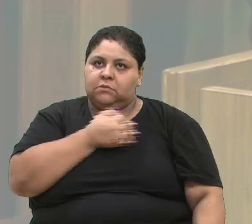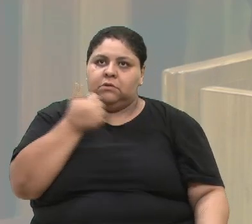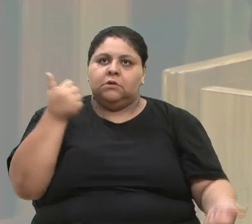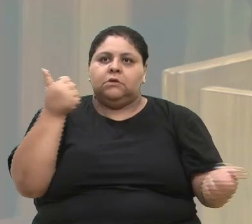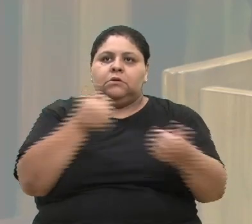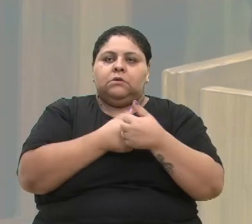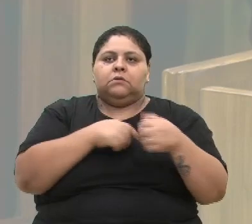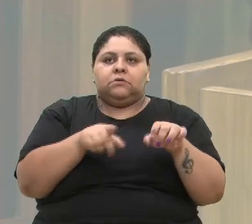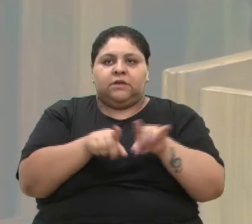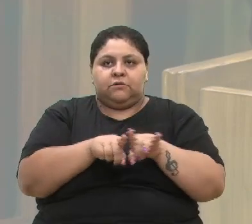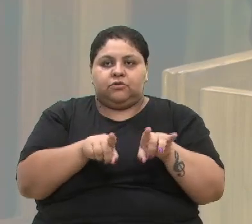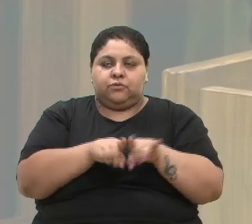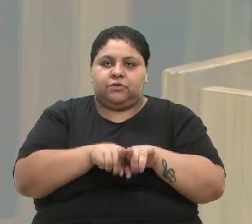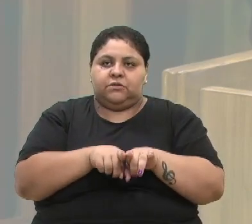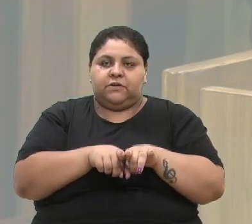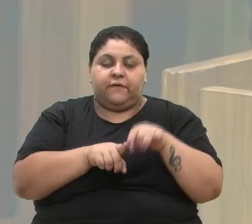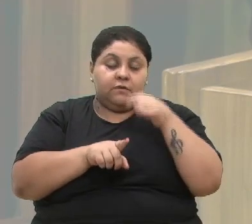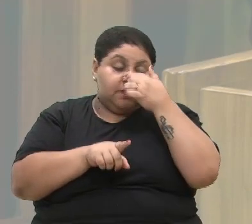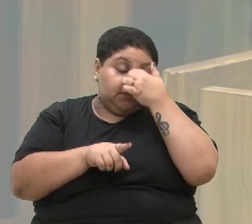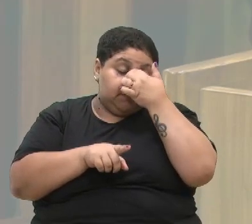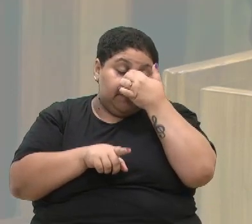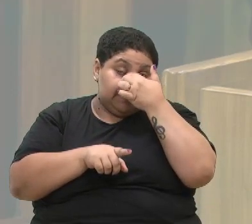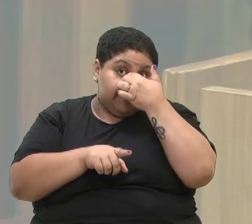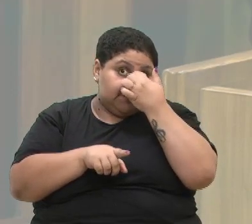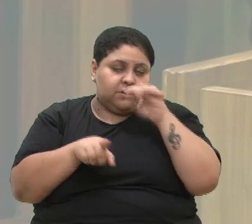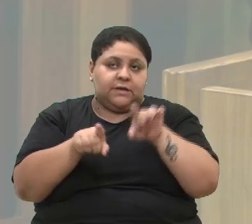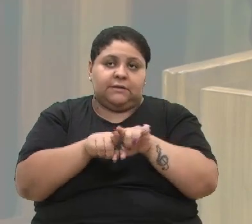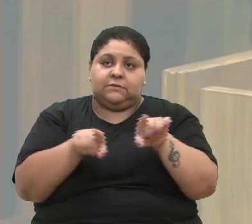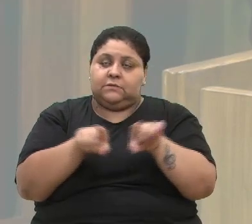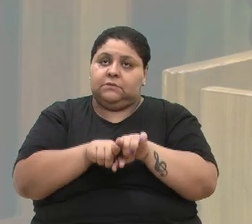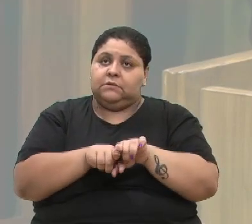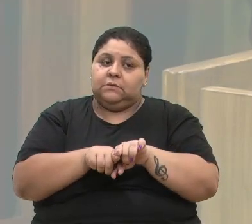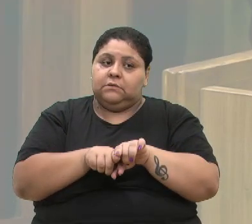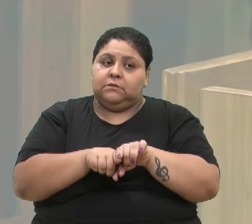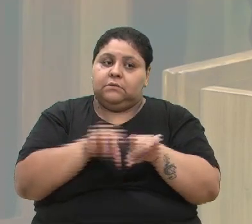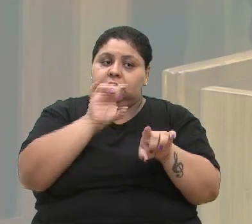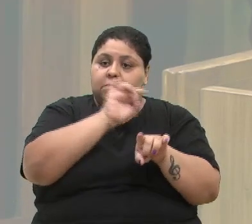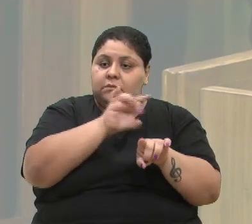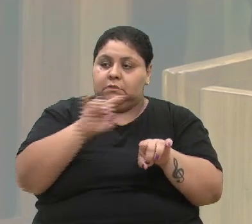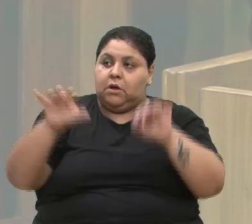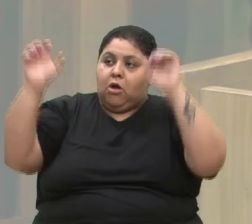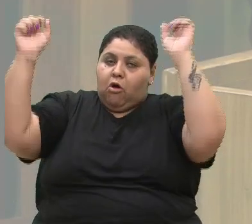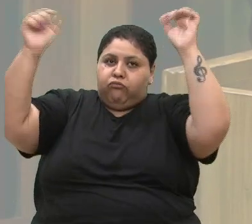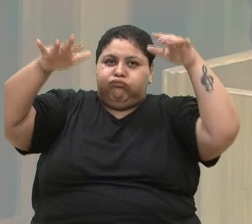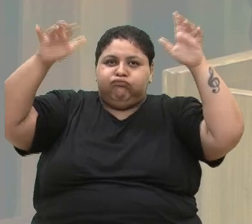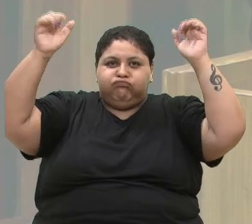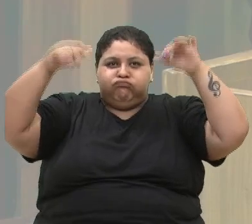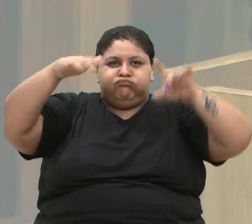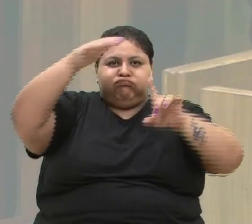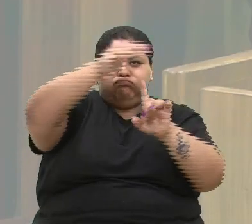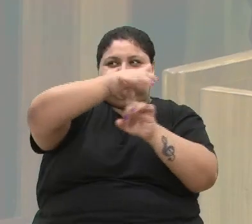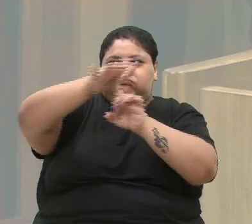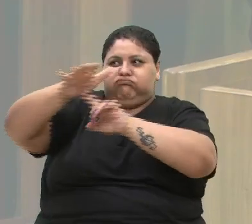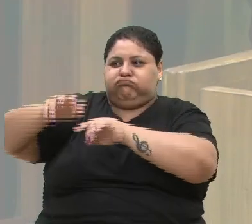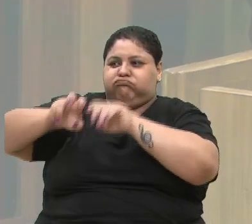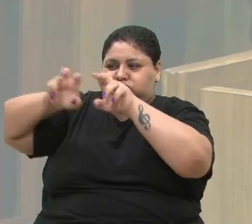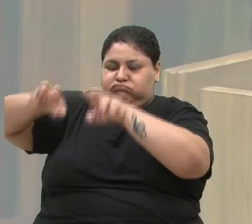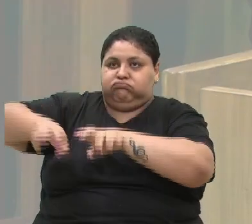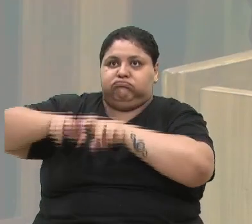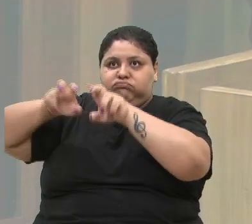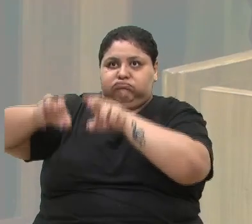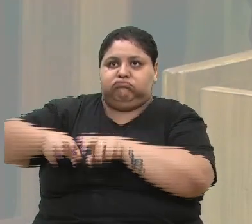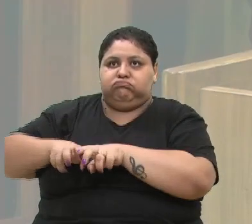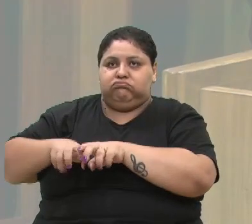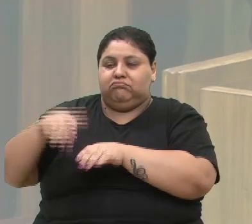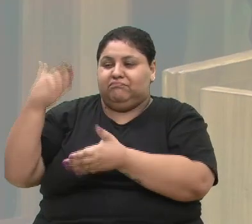de Castro, onde está sendo realizada as feiras. Cada vez que chove, a feira do agricultor, eles acabam